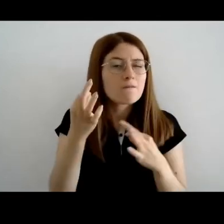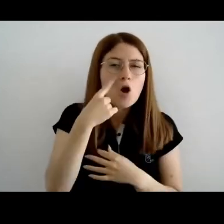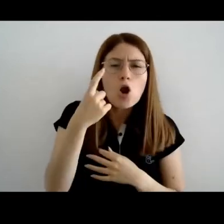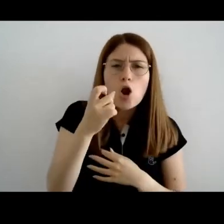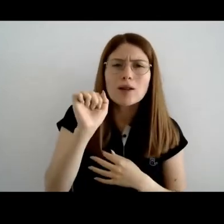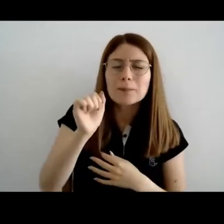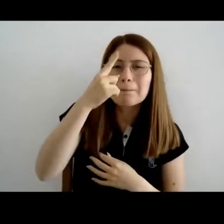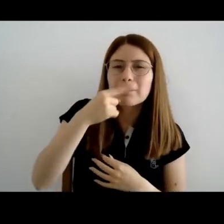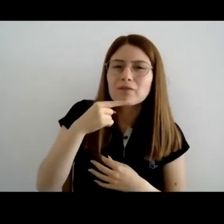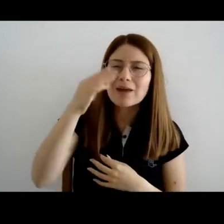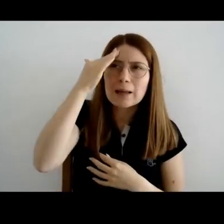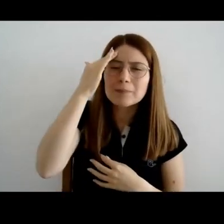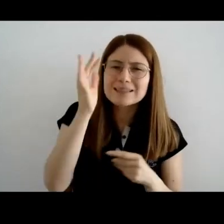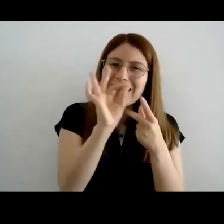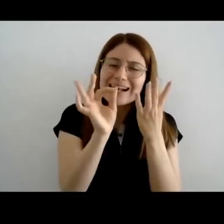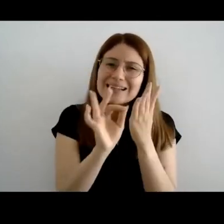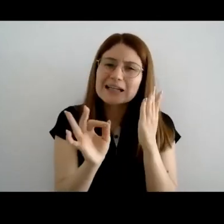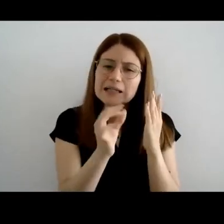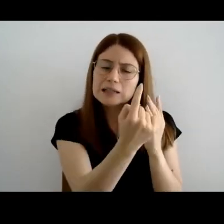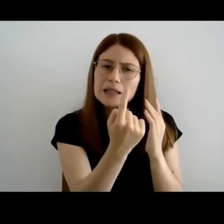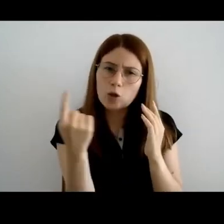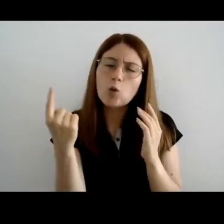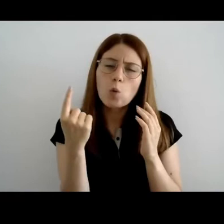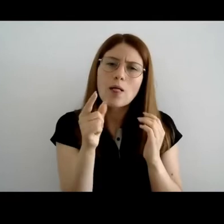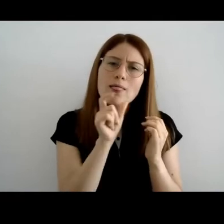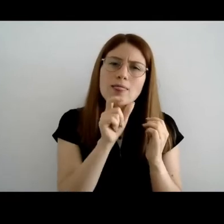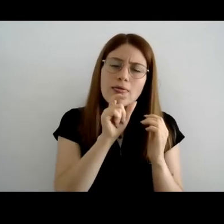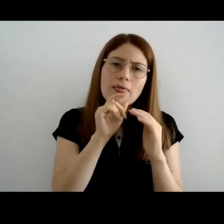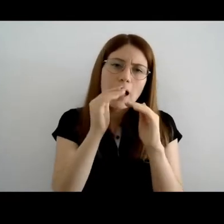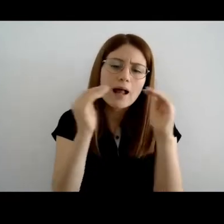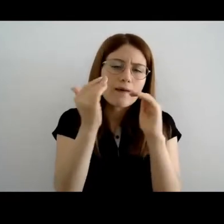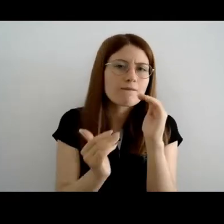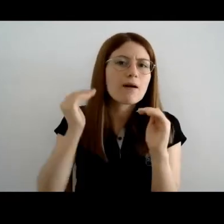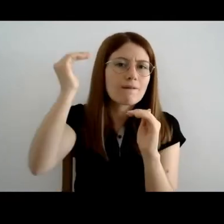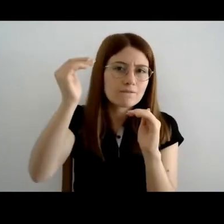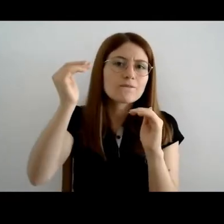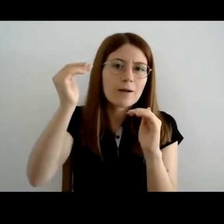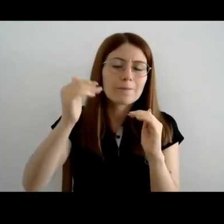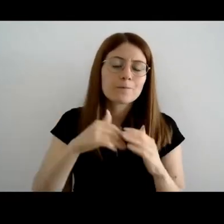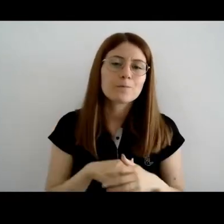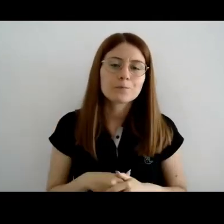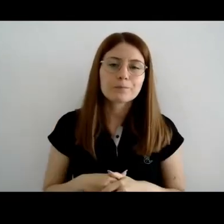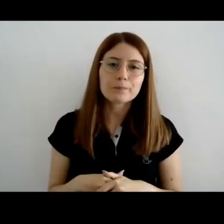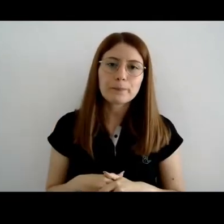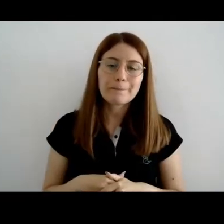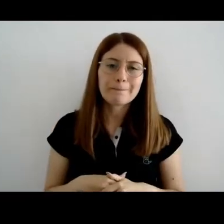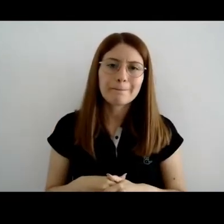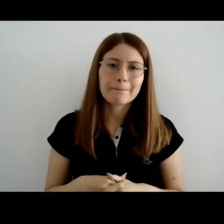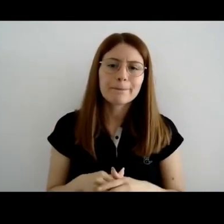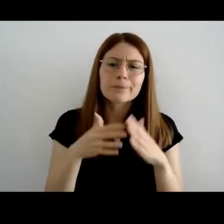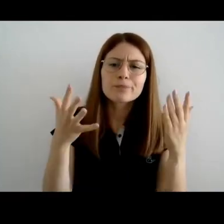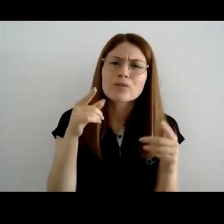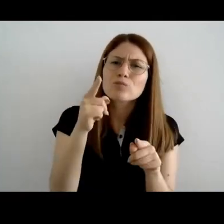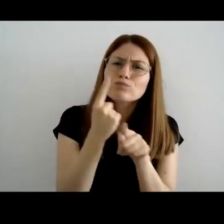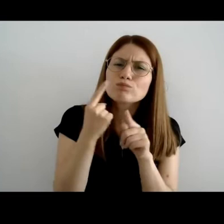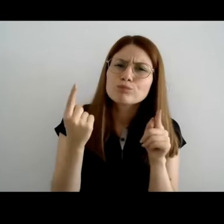de capacidades e características normalmente tende a ser acima da média. E porquê este ênfase